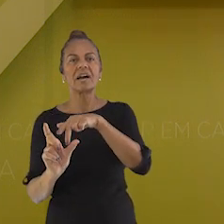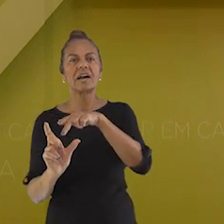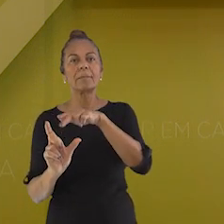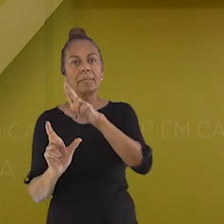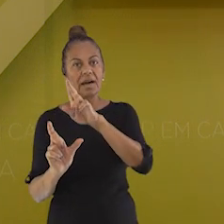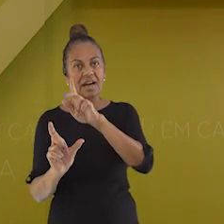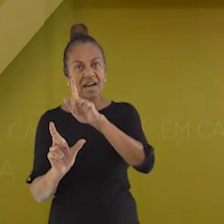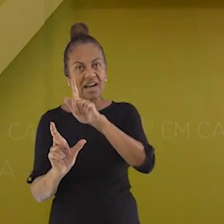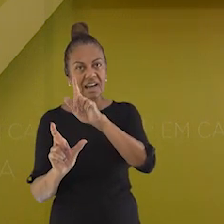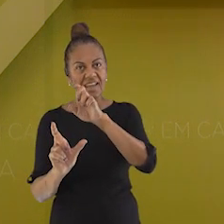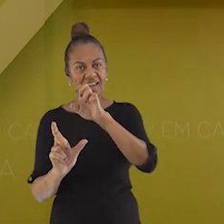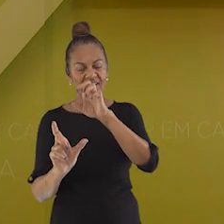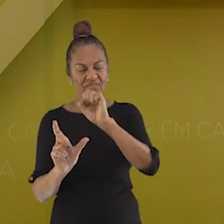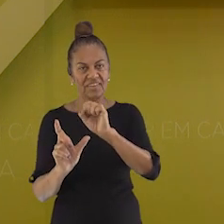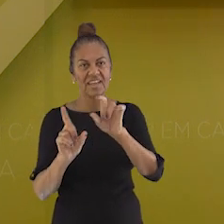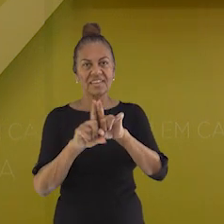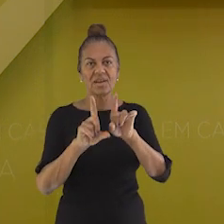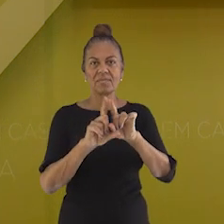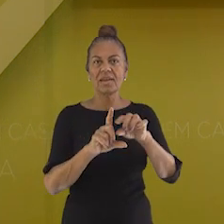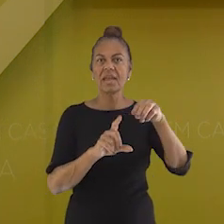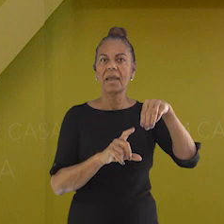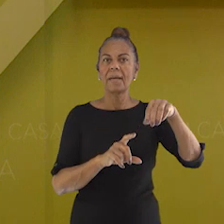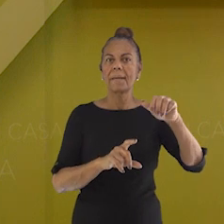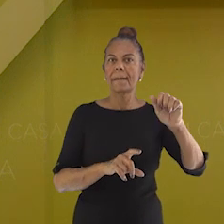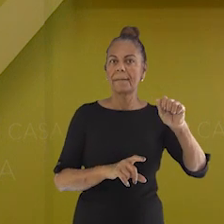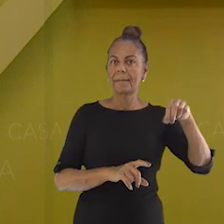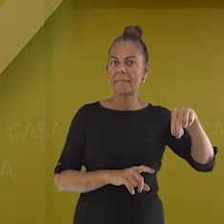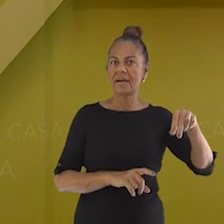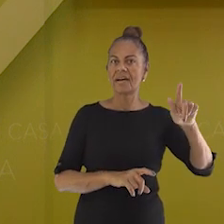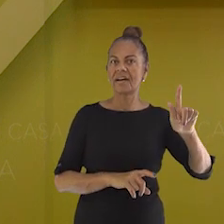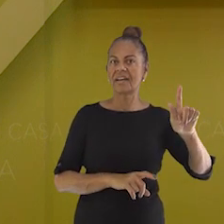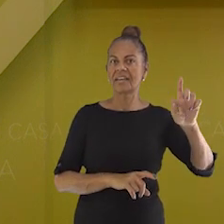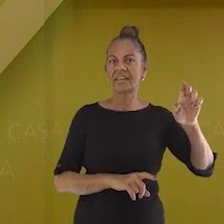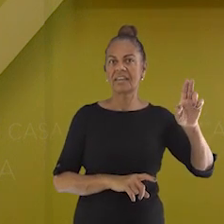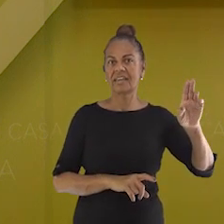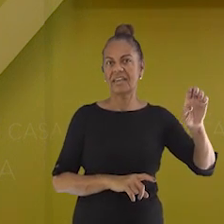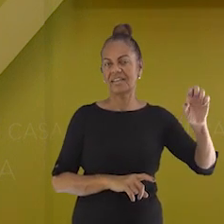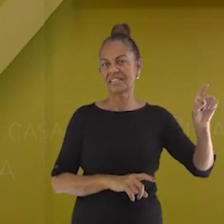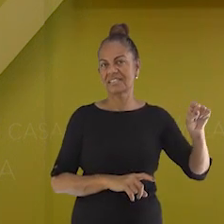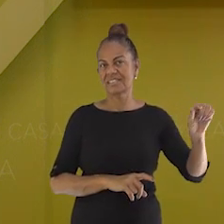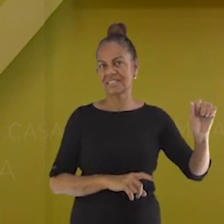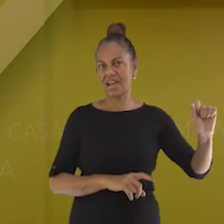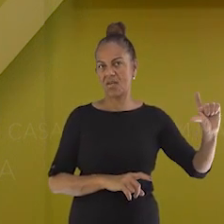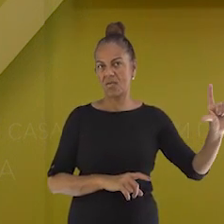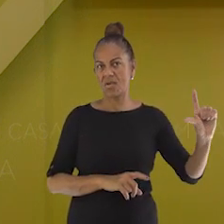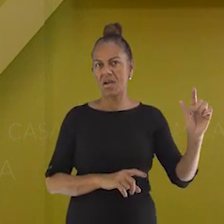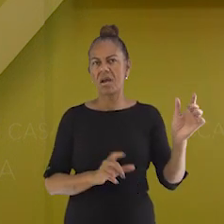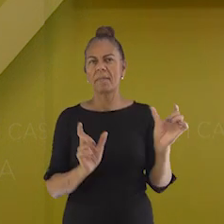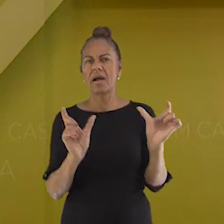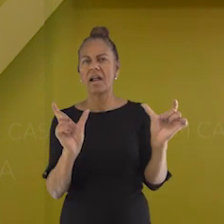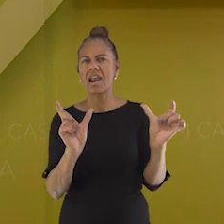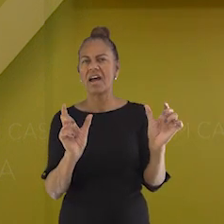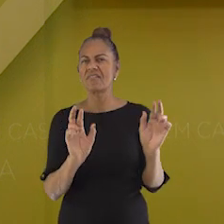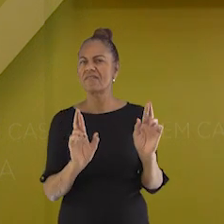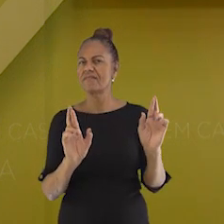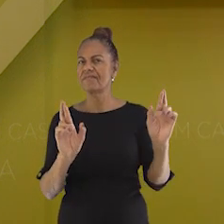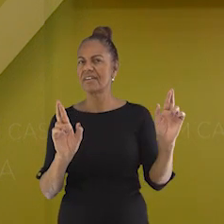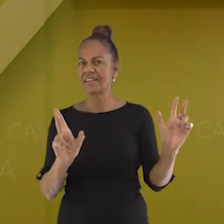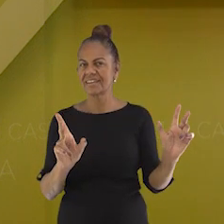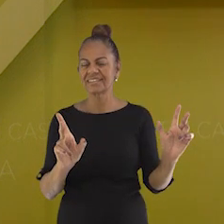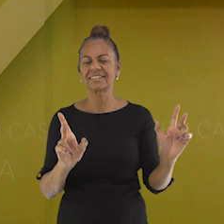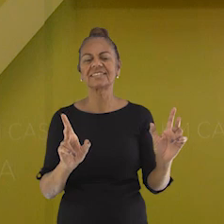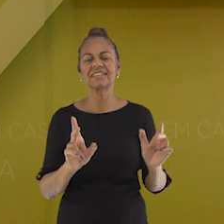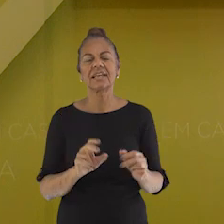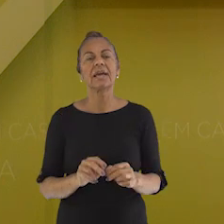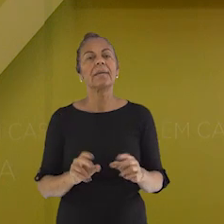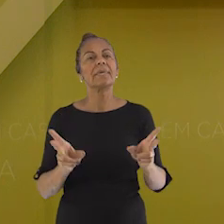primeiro referente às árvores nativas e o segundo ao ecossistema local como um todo. Vimos